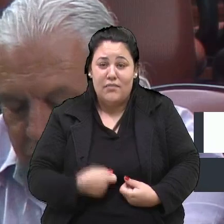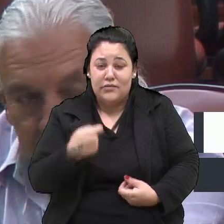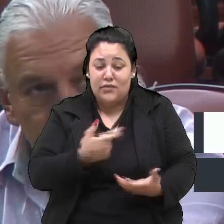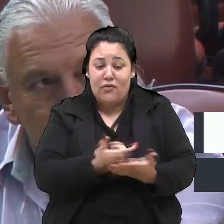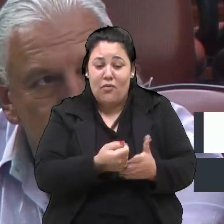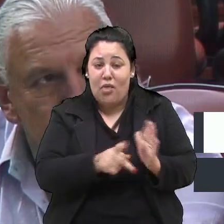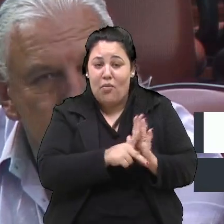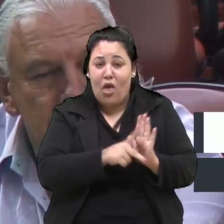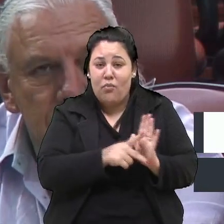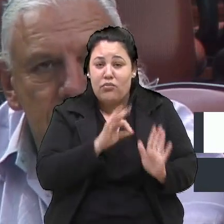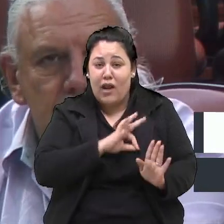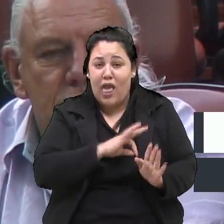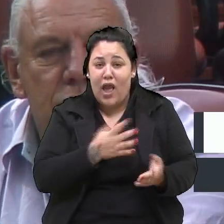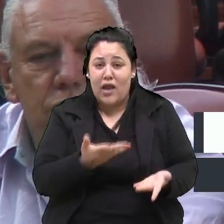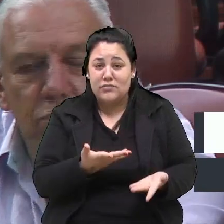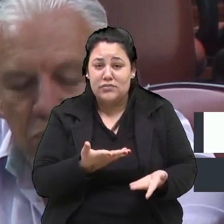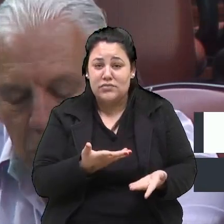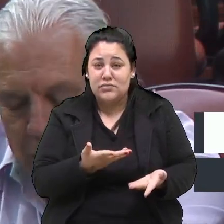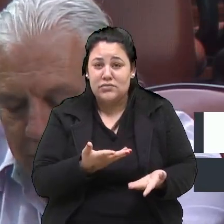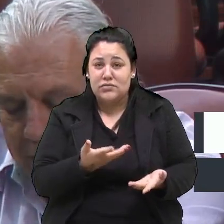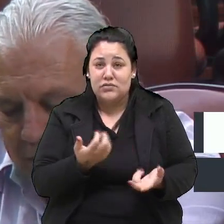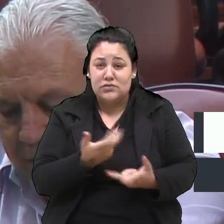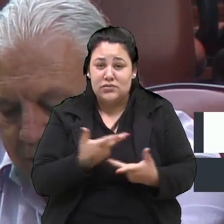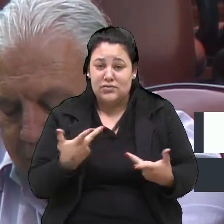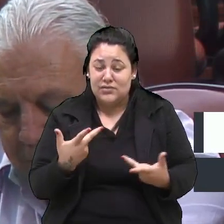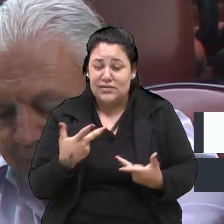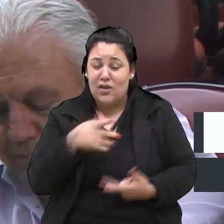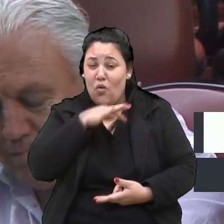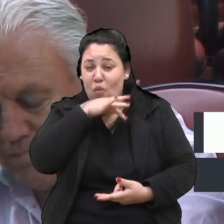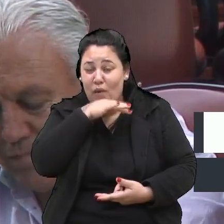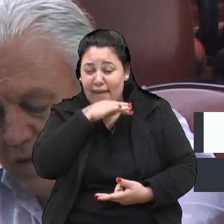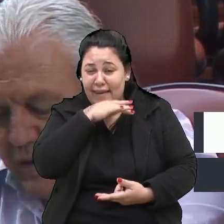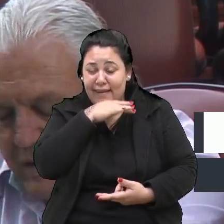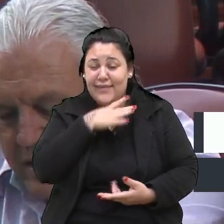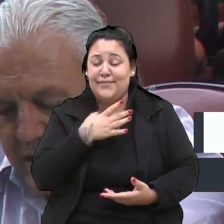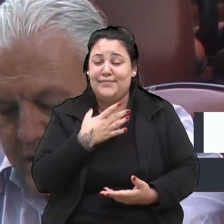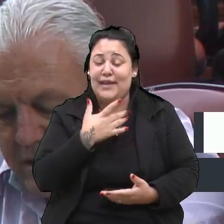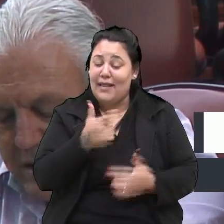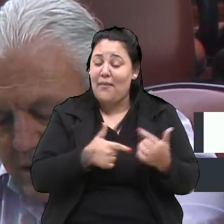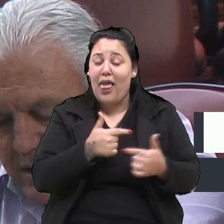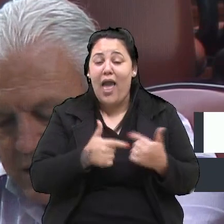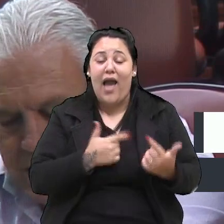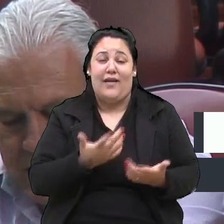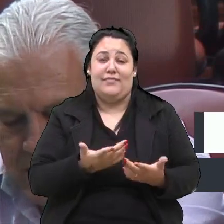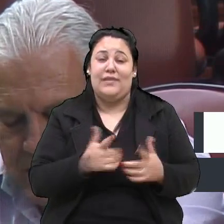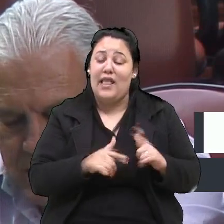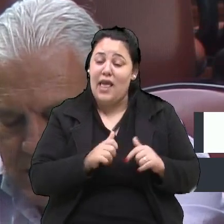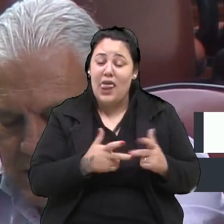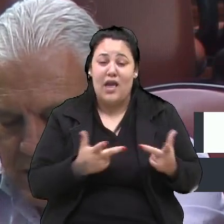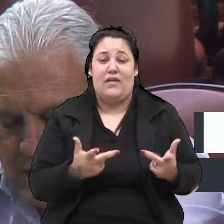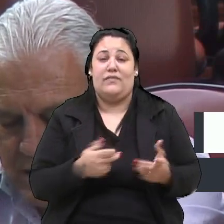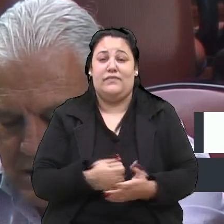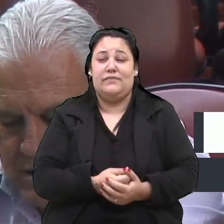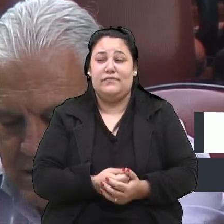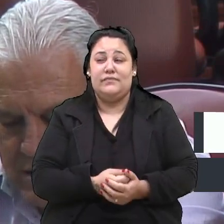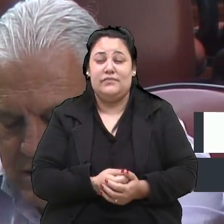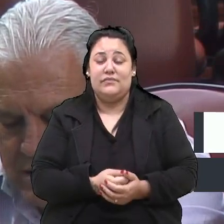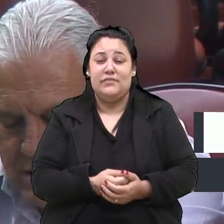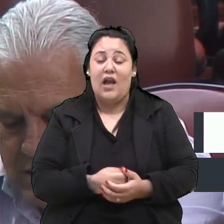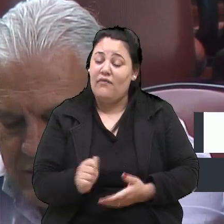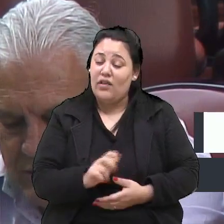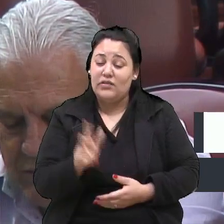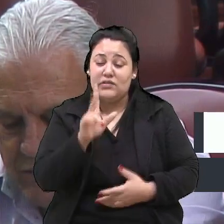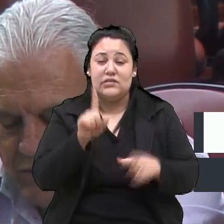uniforme, com o equipamento todo sucateado. A valorização, e passa também